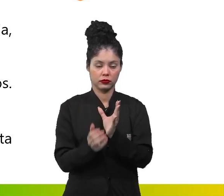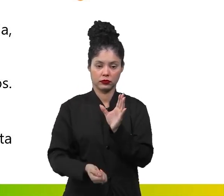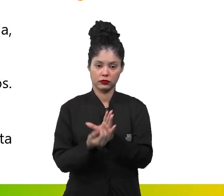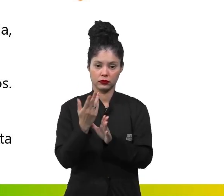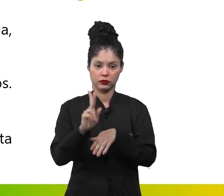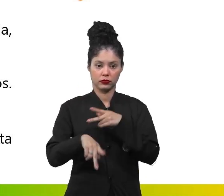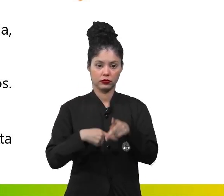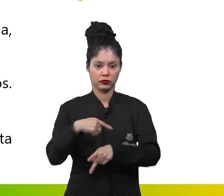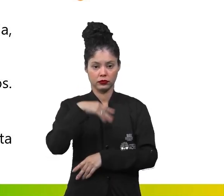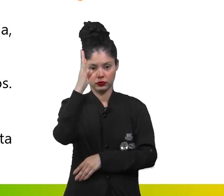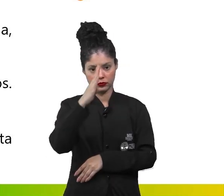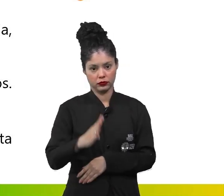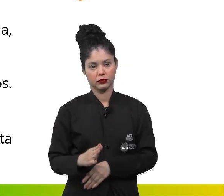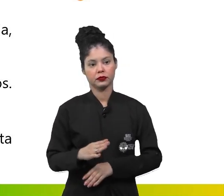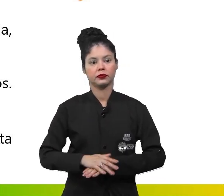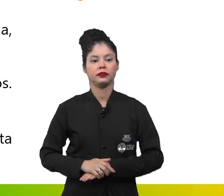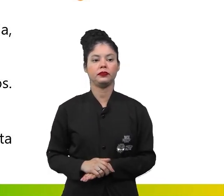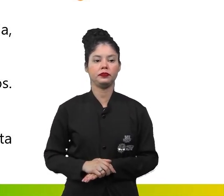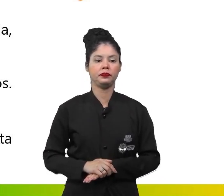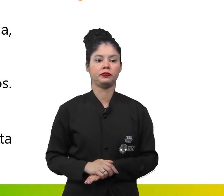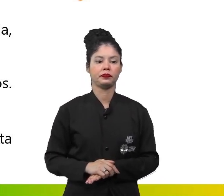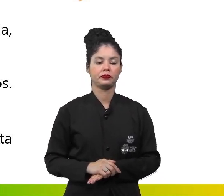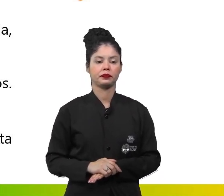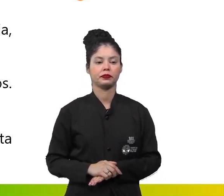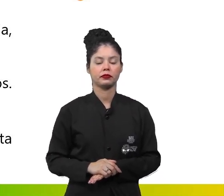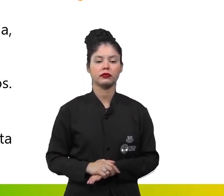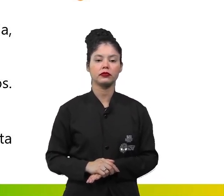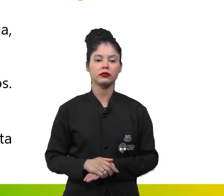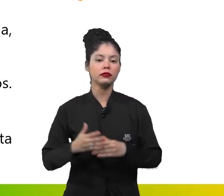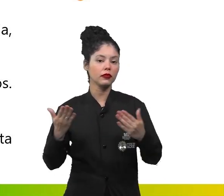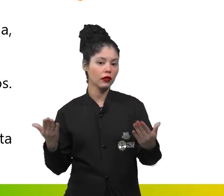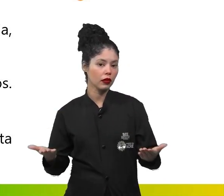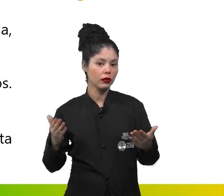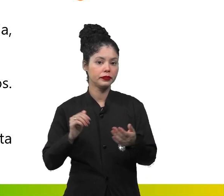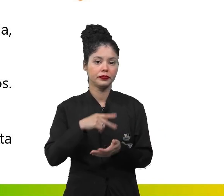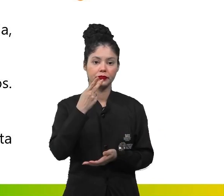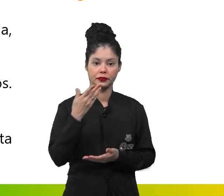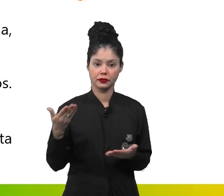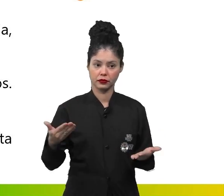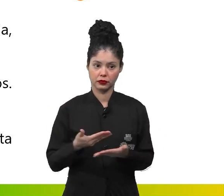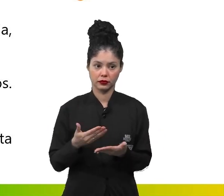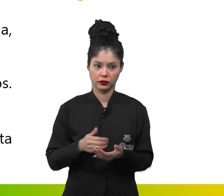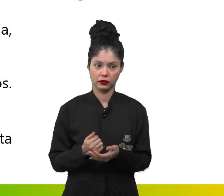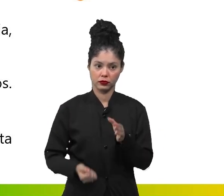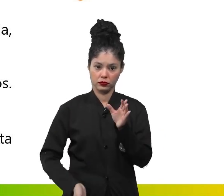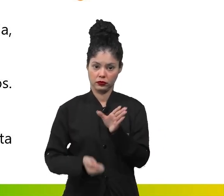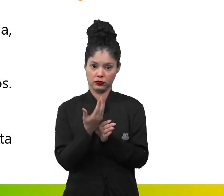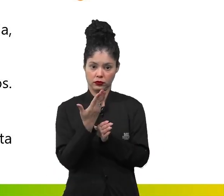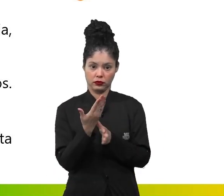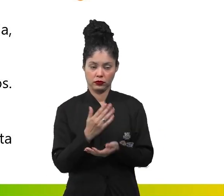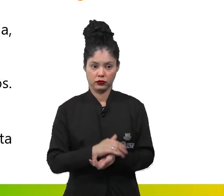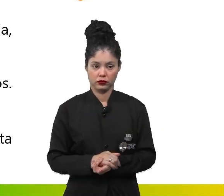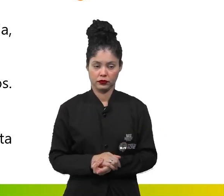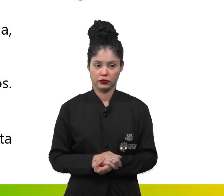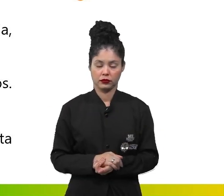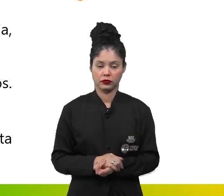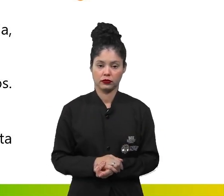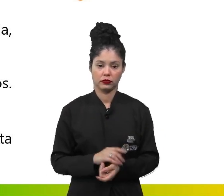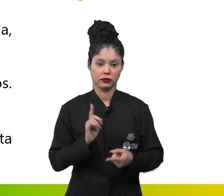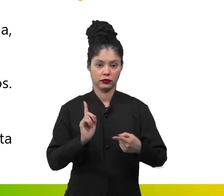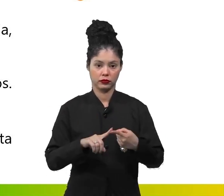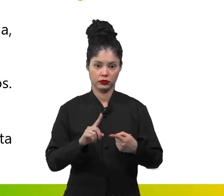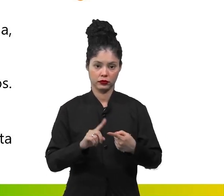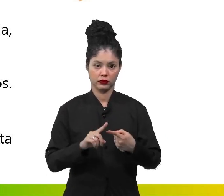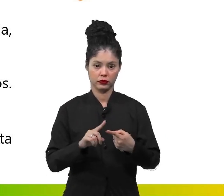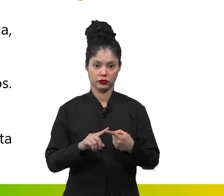grupos formaram o povo brasileiro. E a gente vai falar aí sobre as matrizes, tá? Sobre esses grupos. Primeiro a